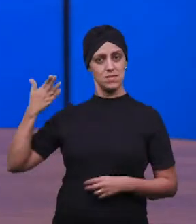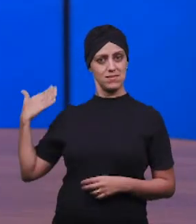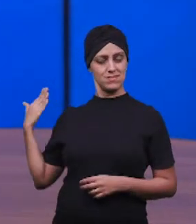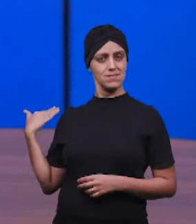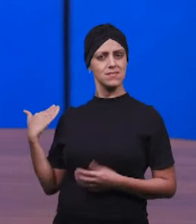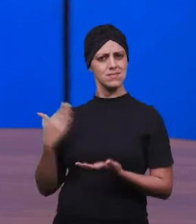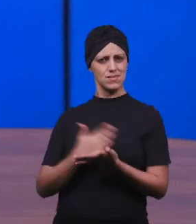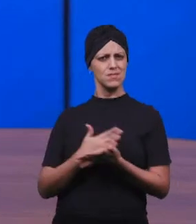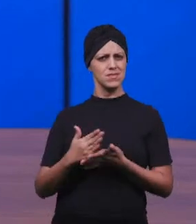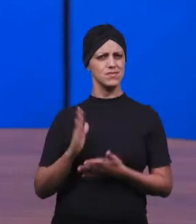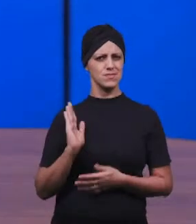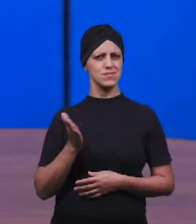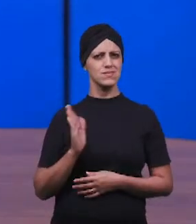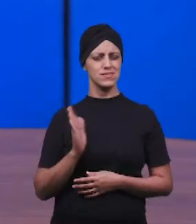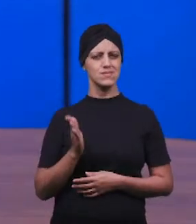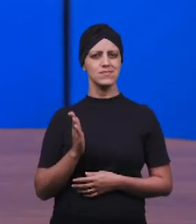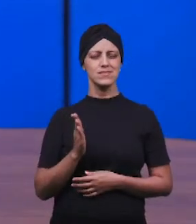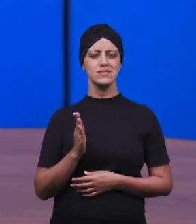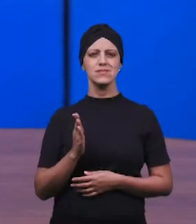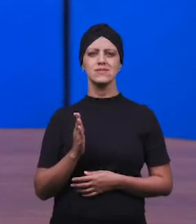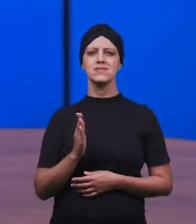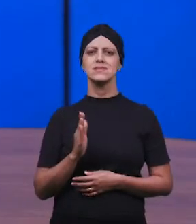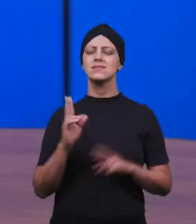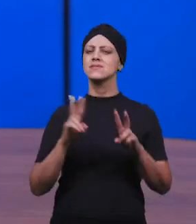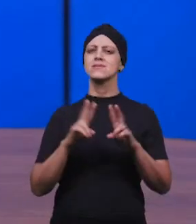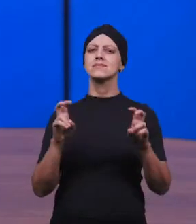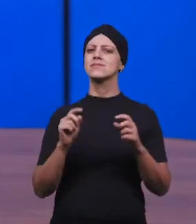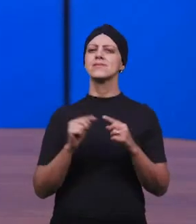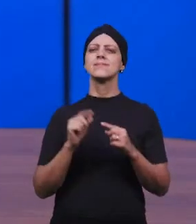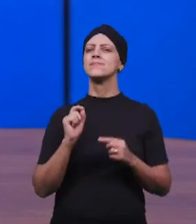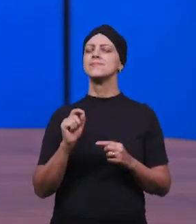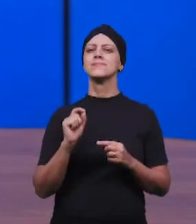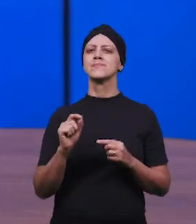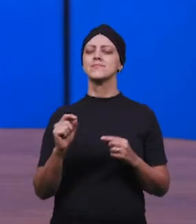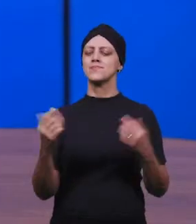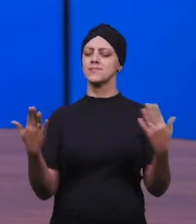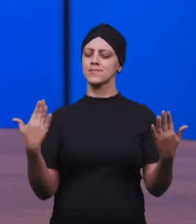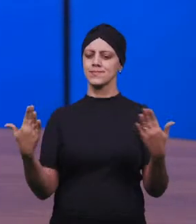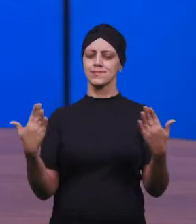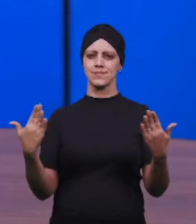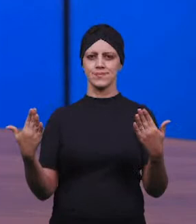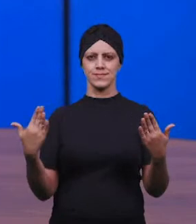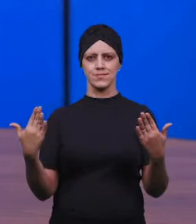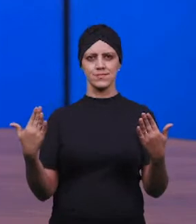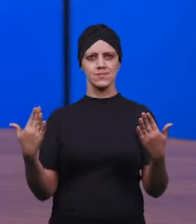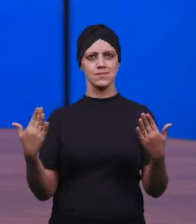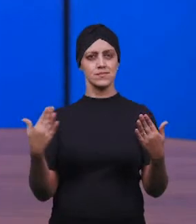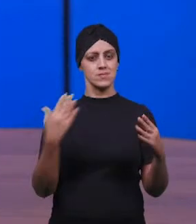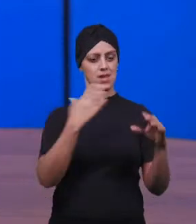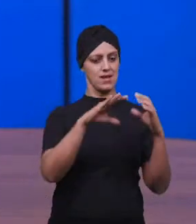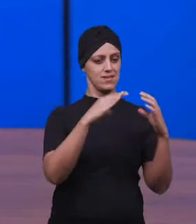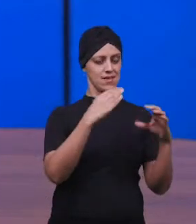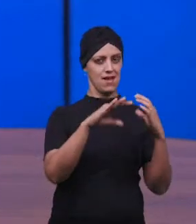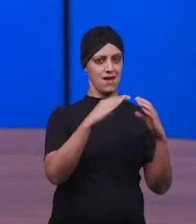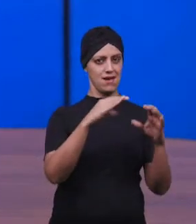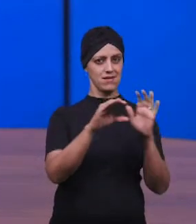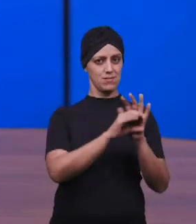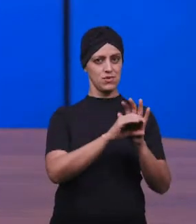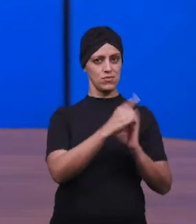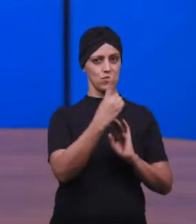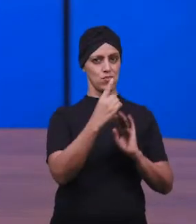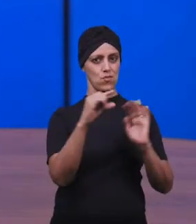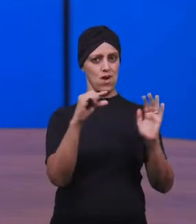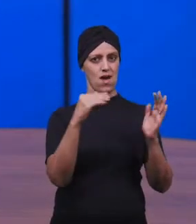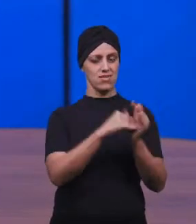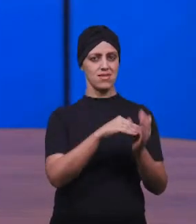semana passada, na última Escola Bíblica Dominical, relacionada à comparação entre aquilo que nós estudamos em Cantares de Salomão,